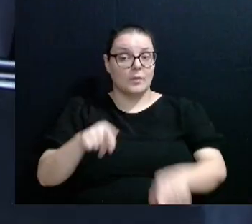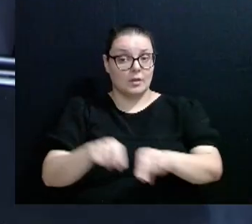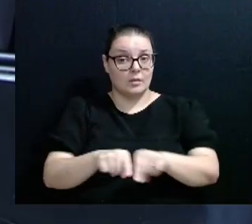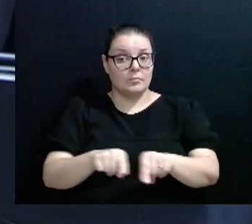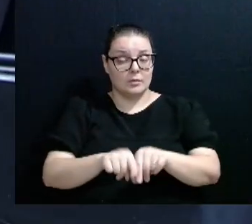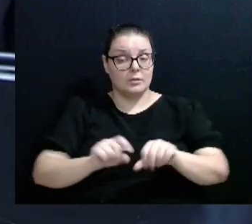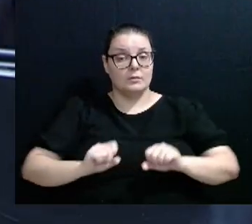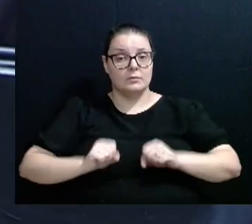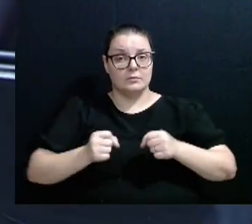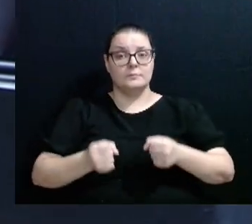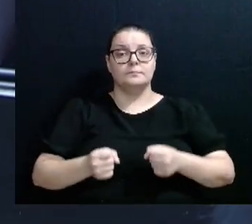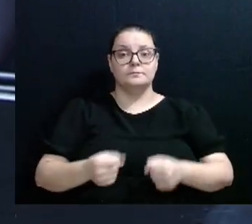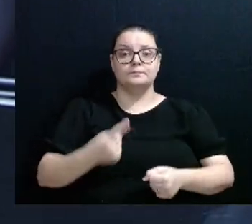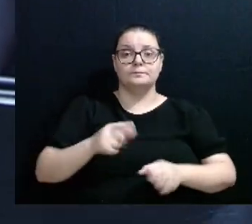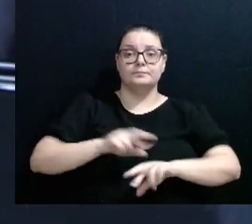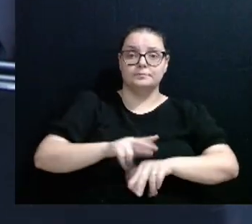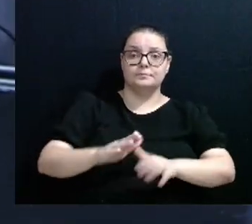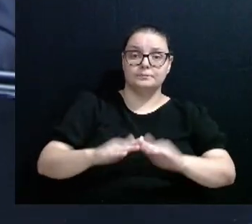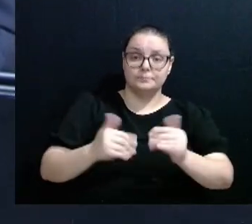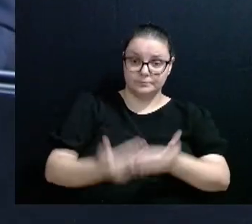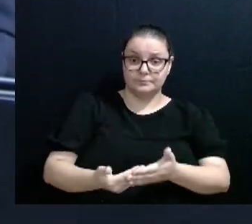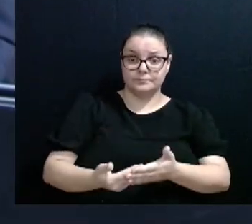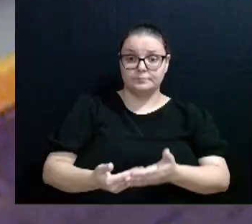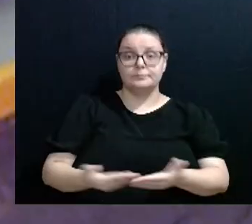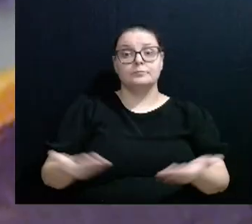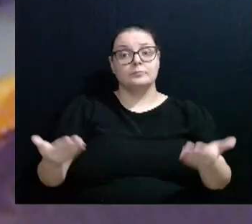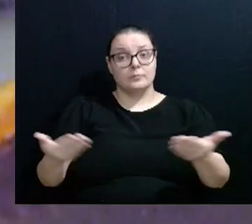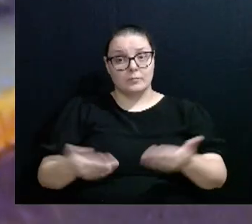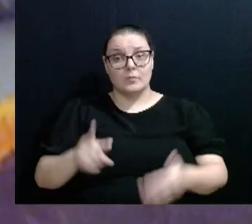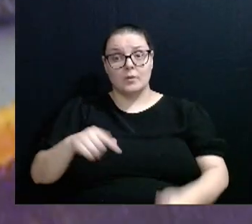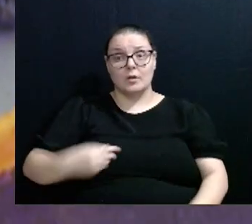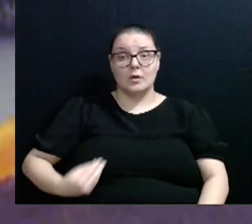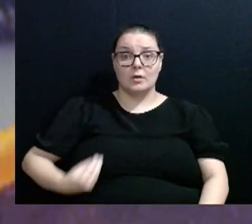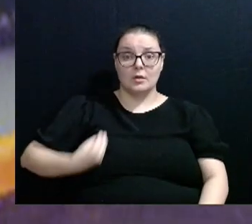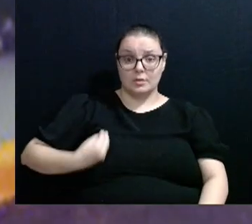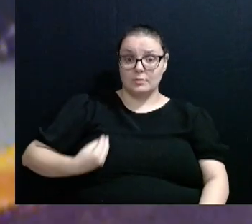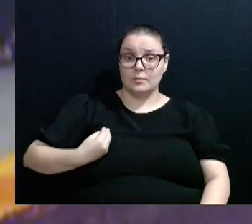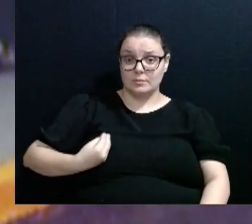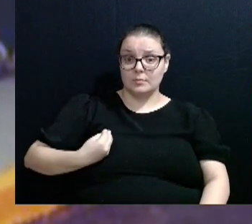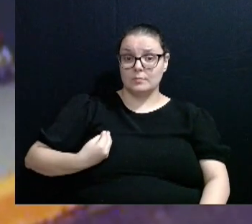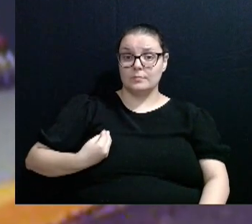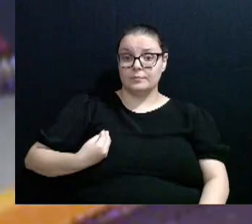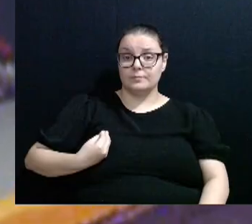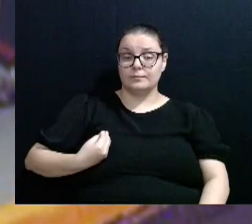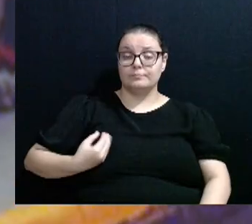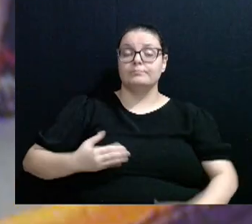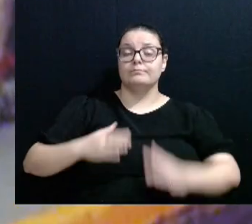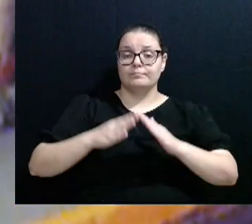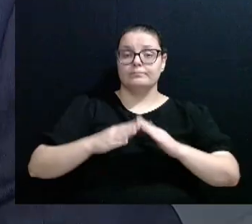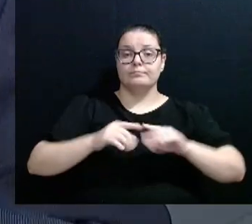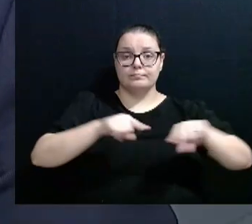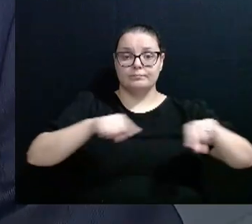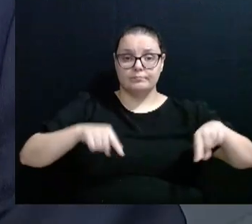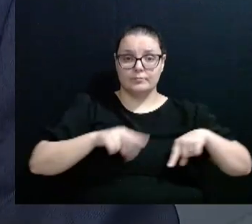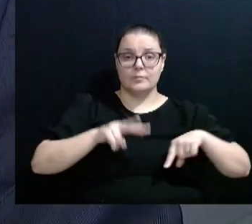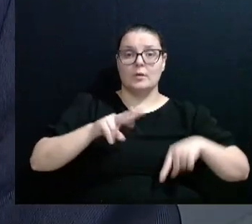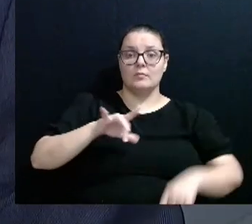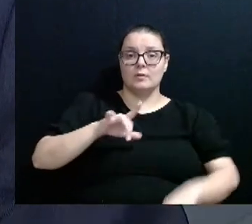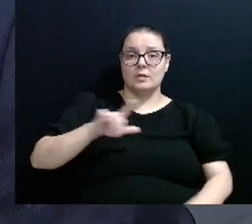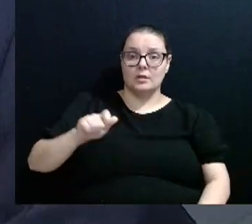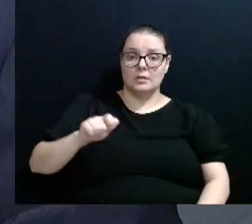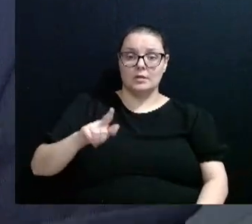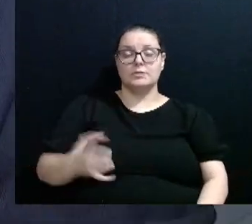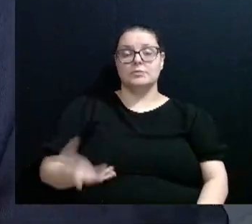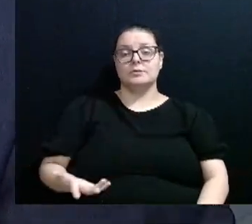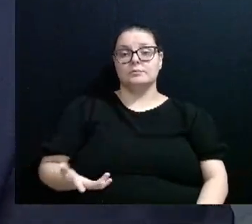dos requerimentos a situação que hoje é vivenciada pelos moradores neste condomínio de Campinas. Outro assunto